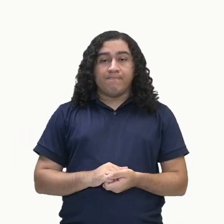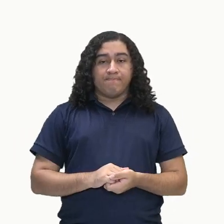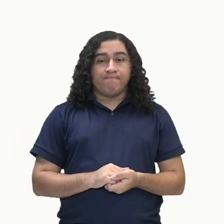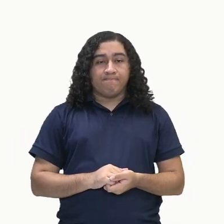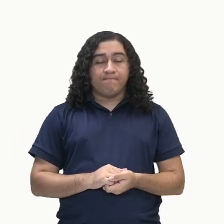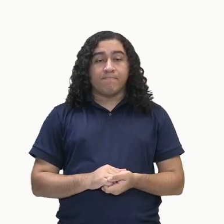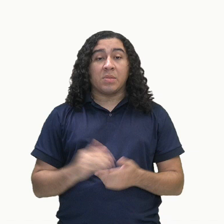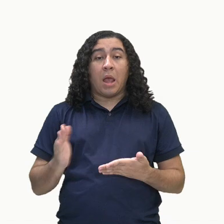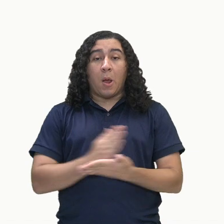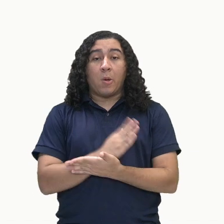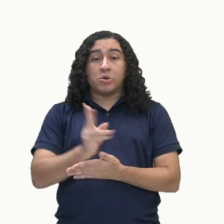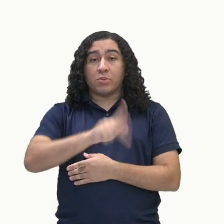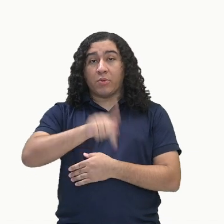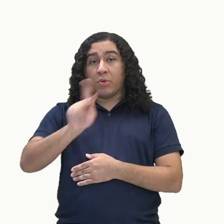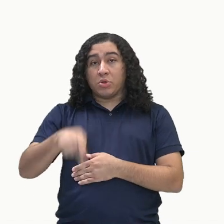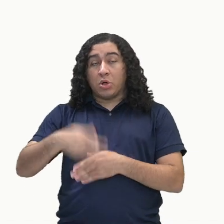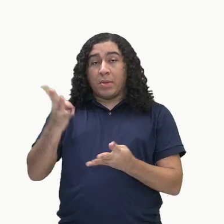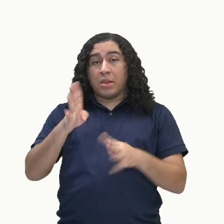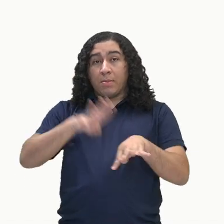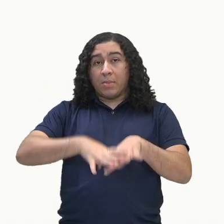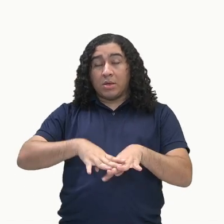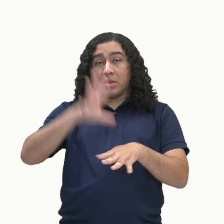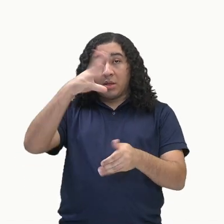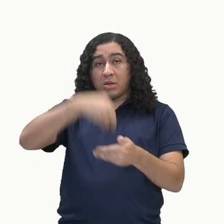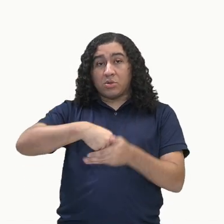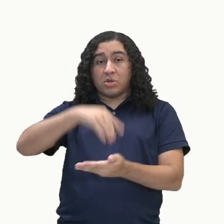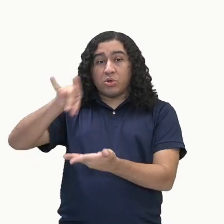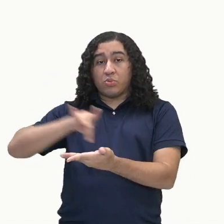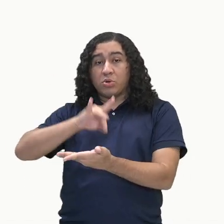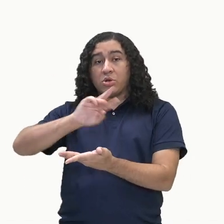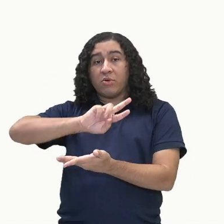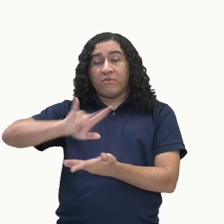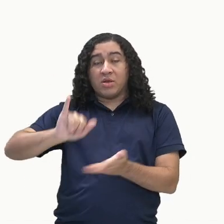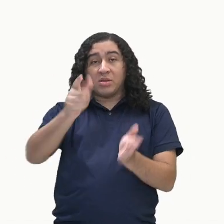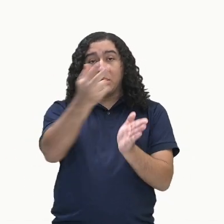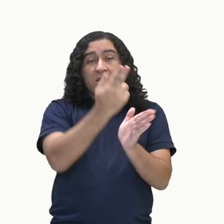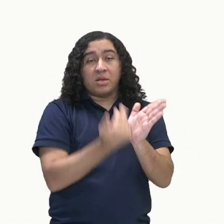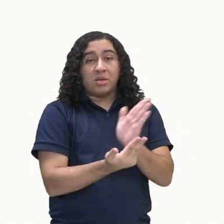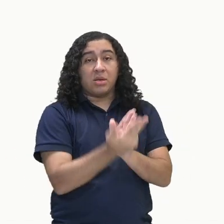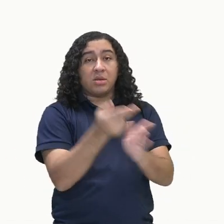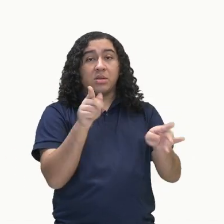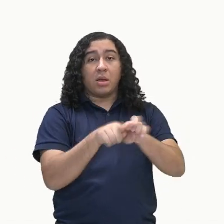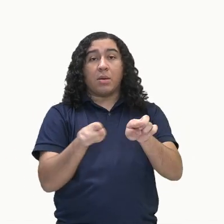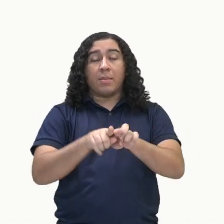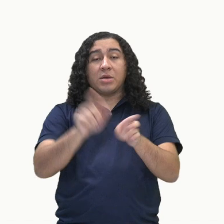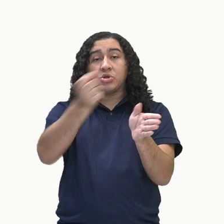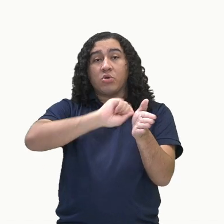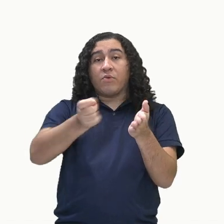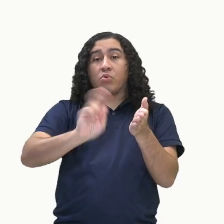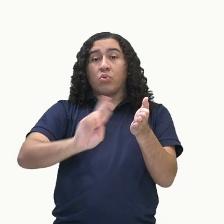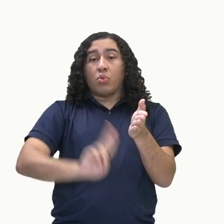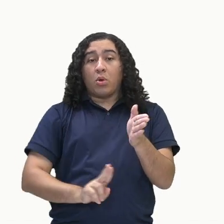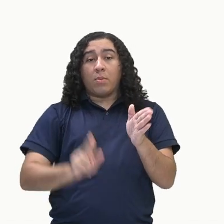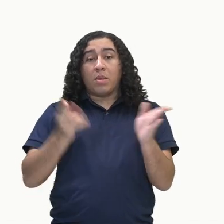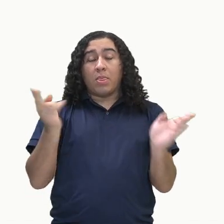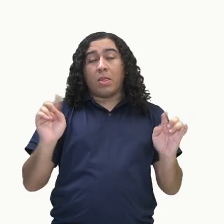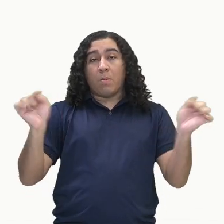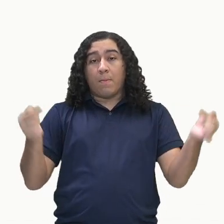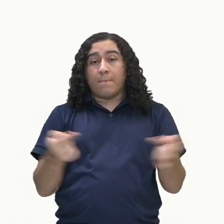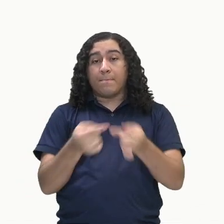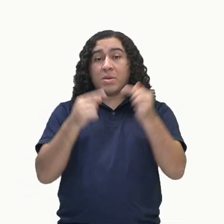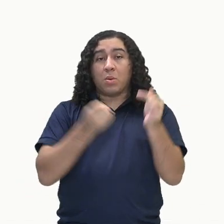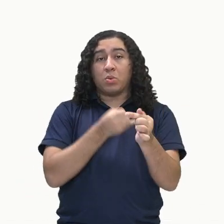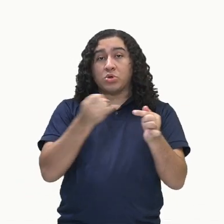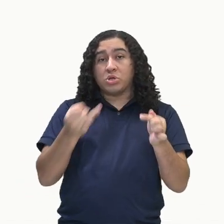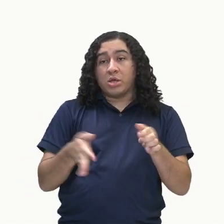Alguns professores de matemática do Centro de Mídias irão desenhar e escrever o nome dos polígonos de acordo com o número